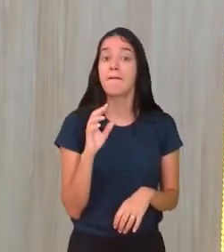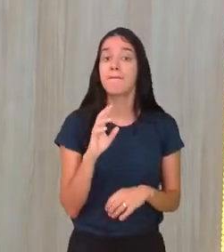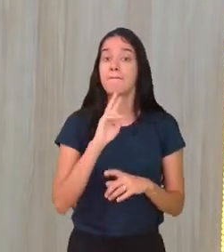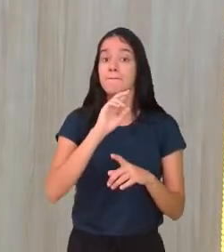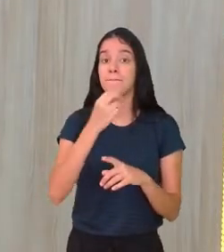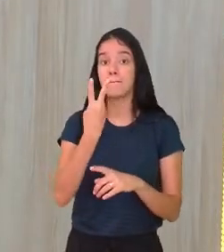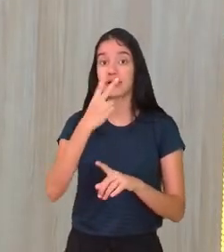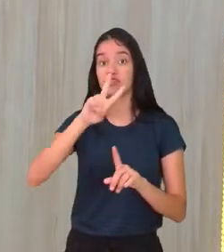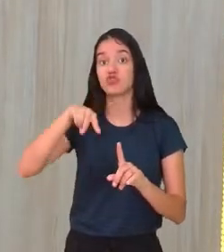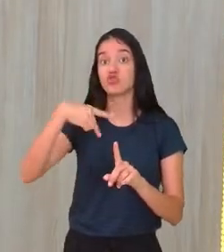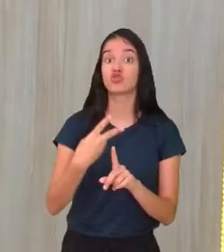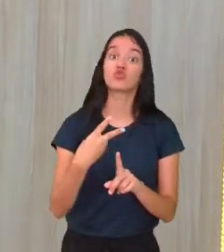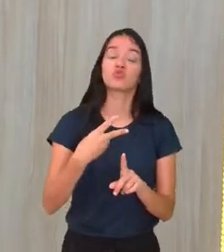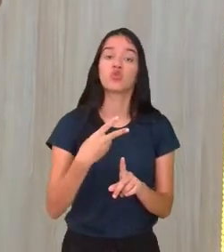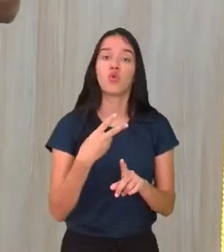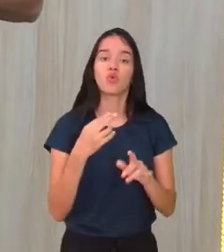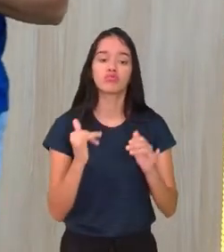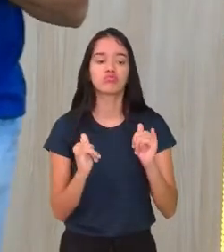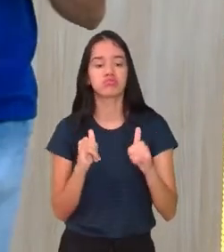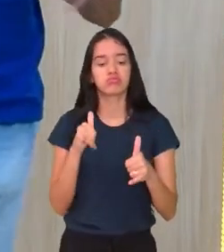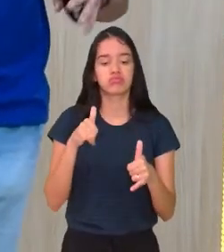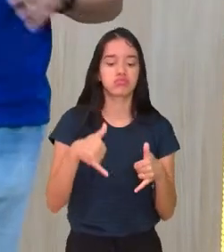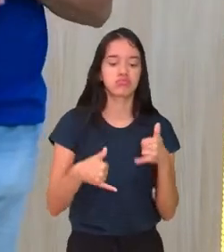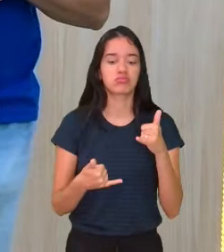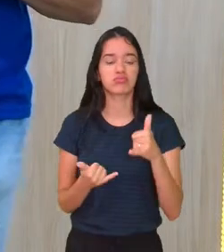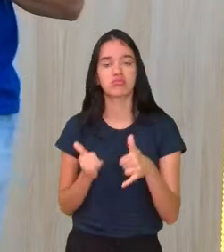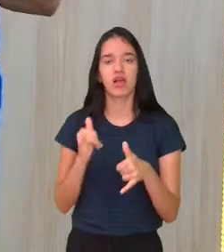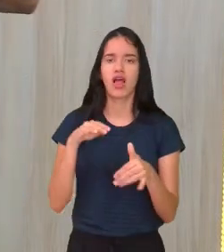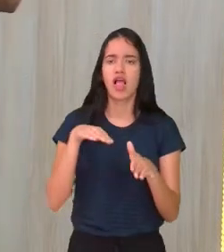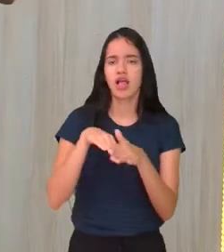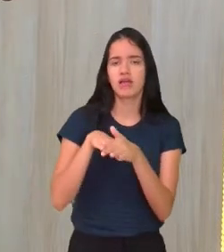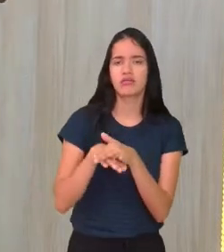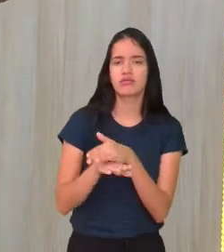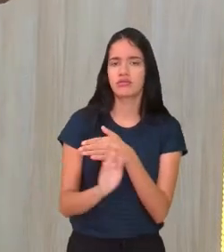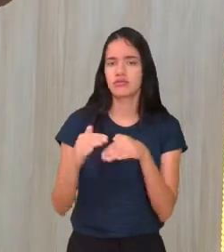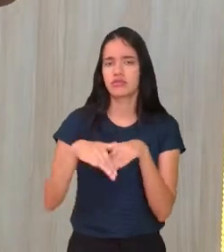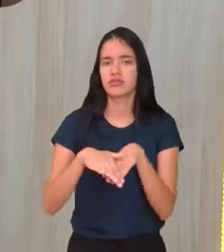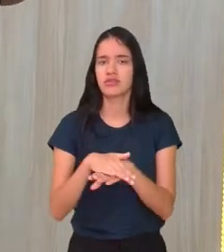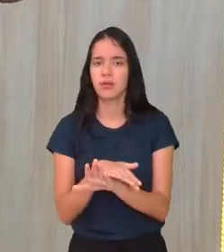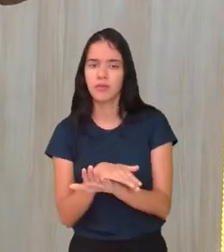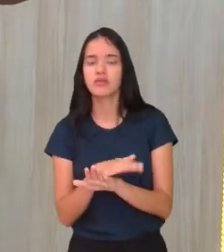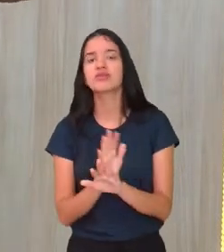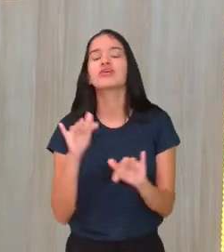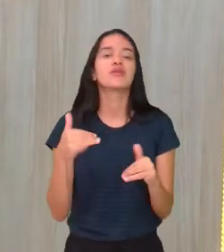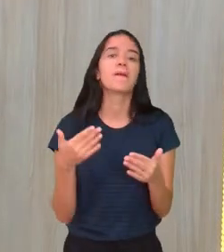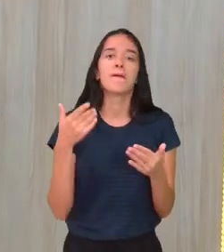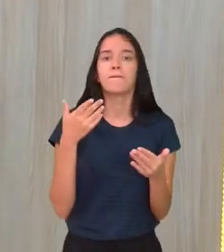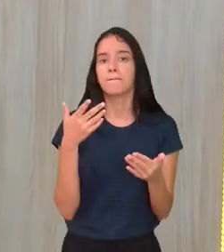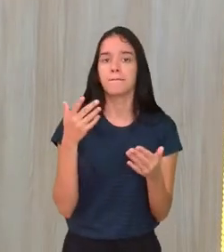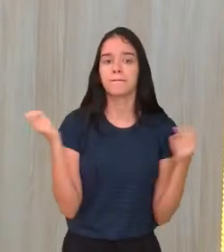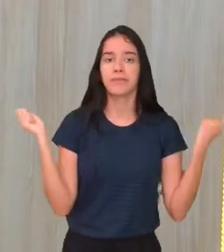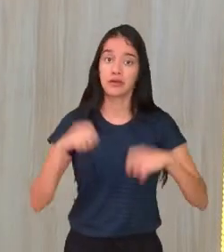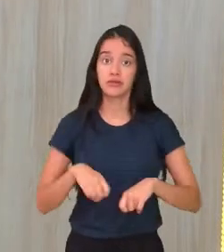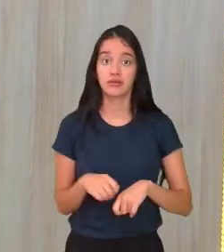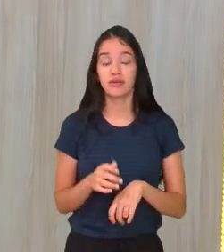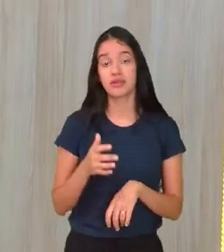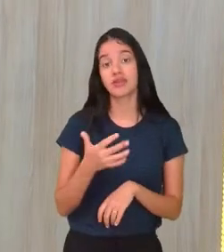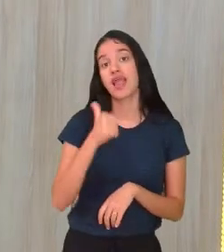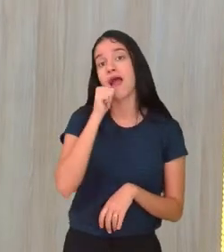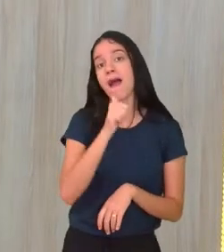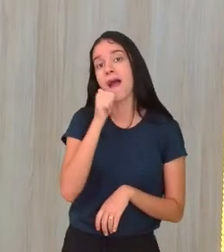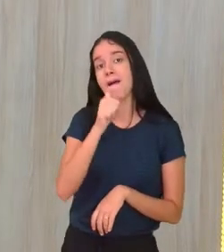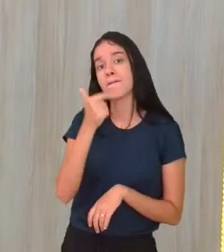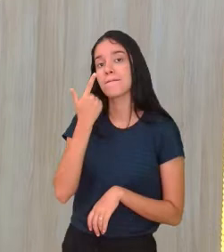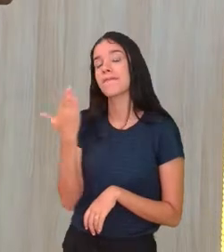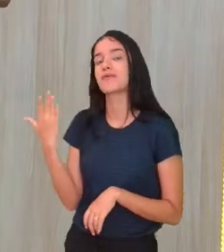2 saltos, tá? 2 sapatos aí, de possibilidades que aquela moça tem para se